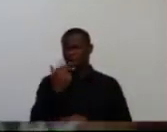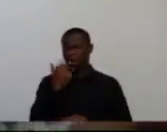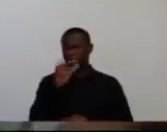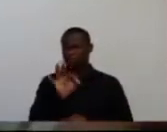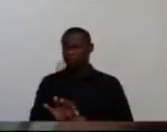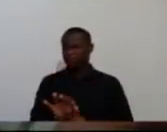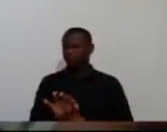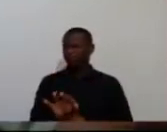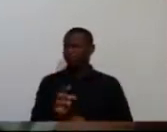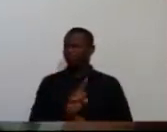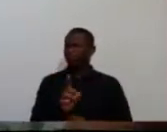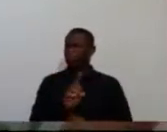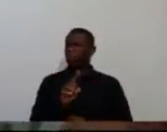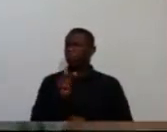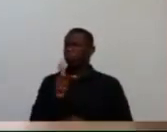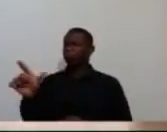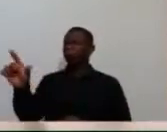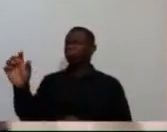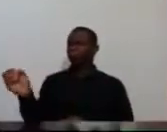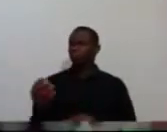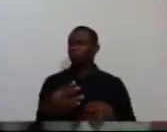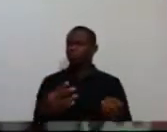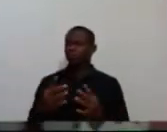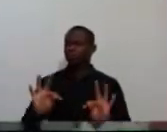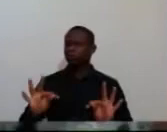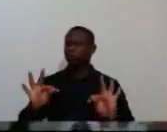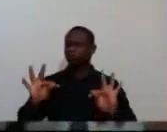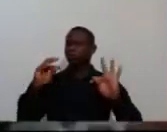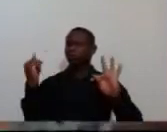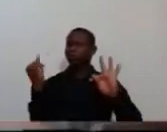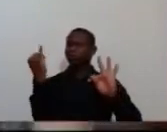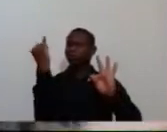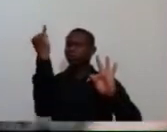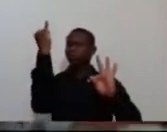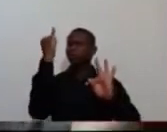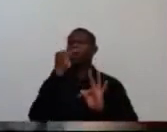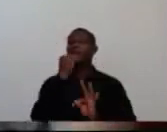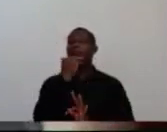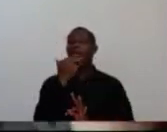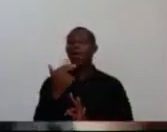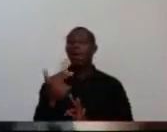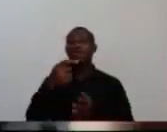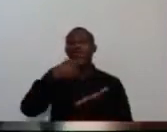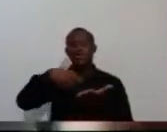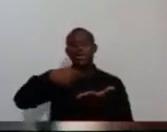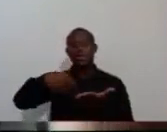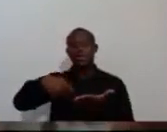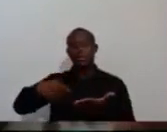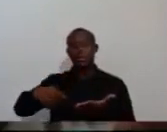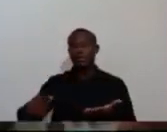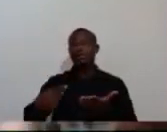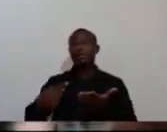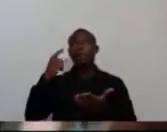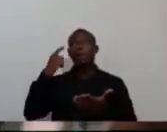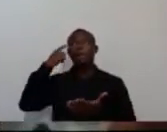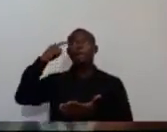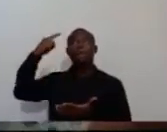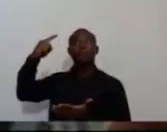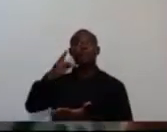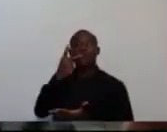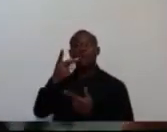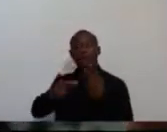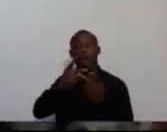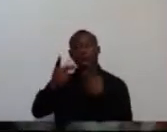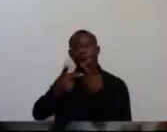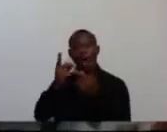inventamos nova tecnologia, a tecnologia da linguagem escrita. Então, passamos a não só falar as nossas memórias, as nossas histórias,